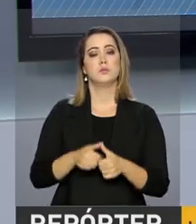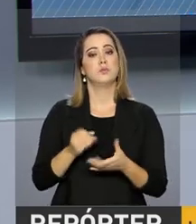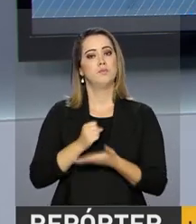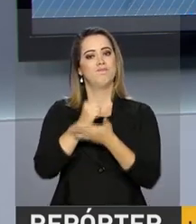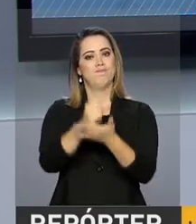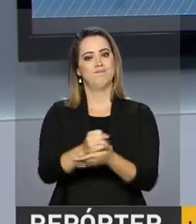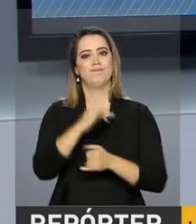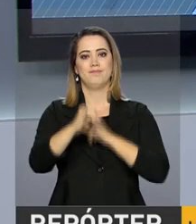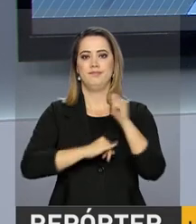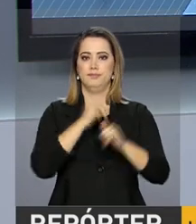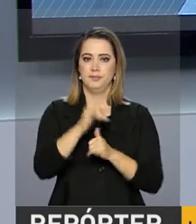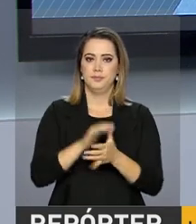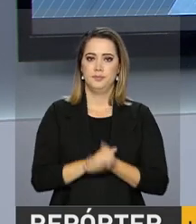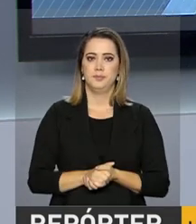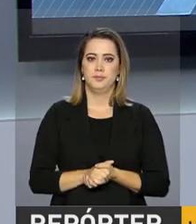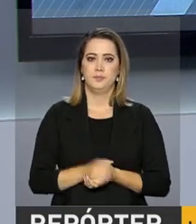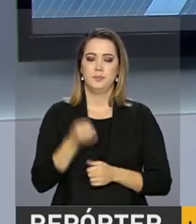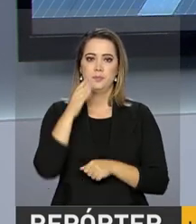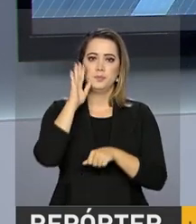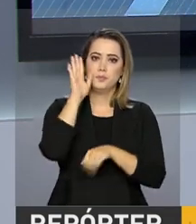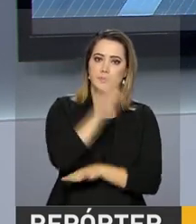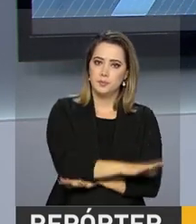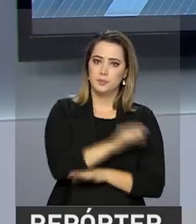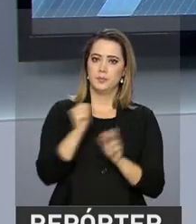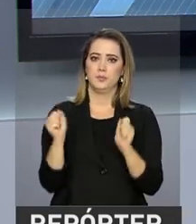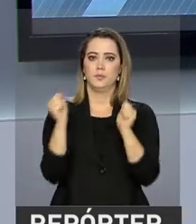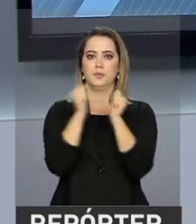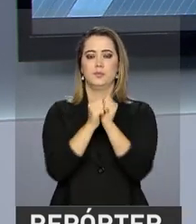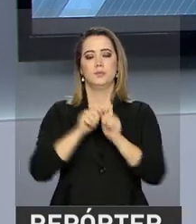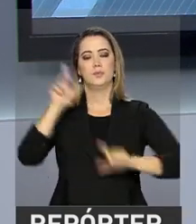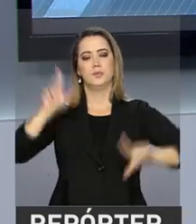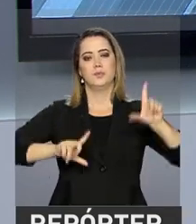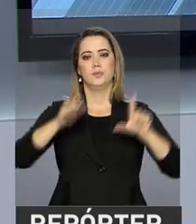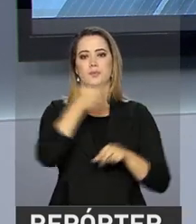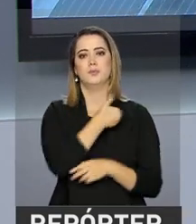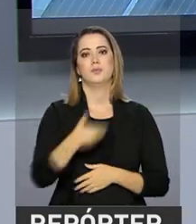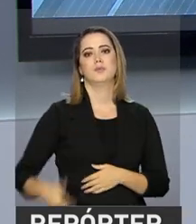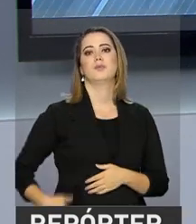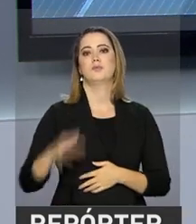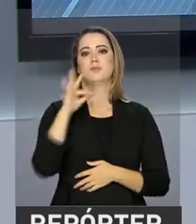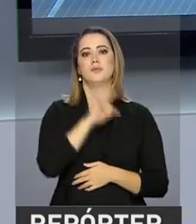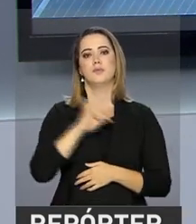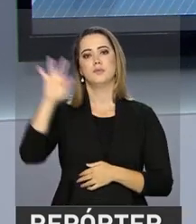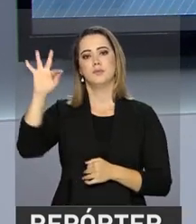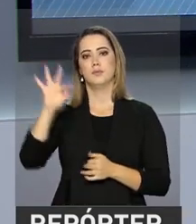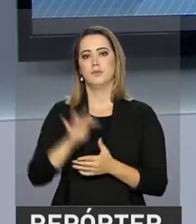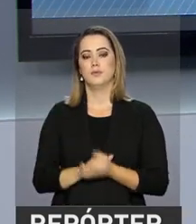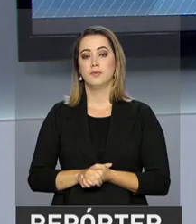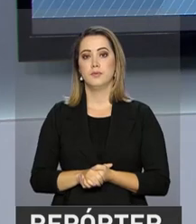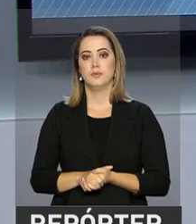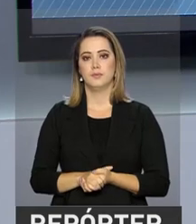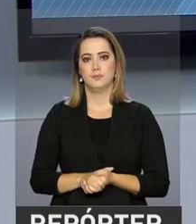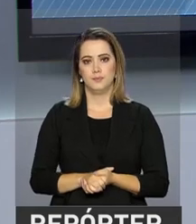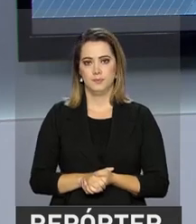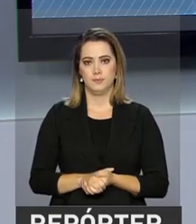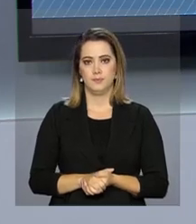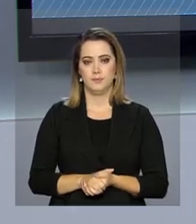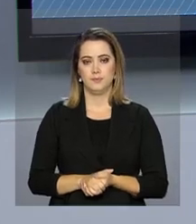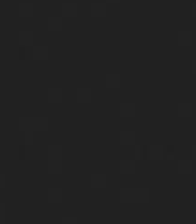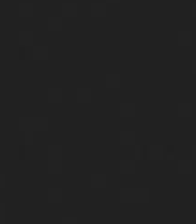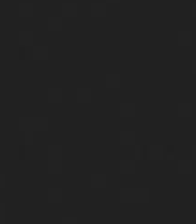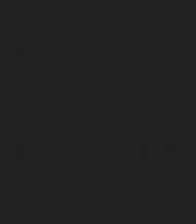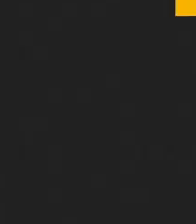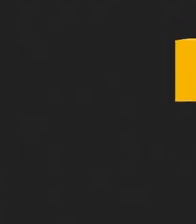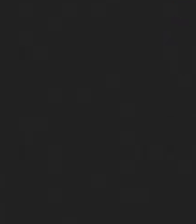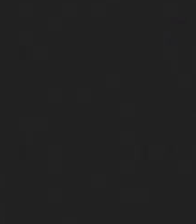está disponível na internet. Uma boa tarde para você e continue com a gente aqui na NBR, a TV do governo federal.